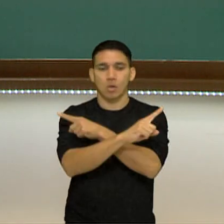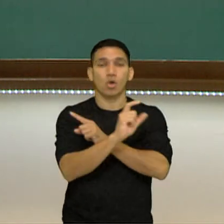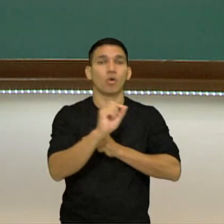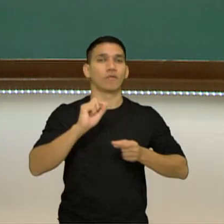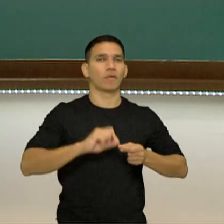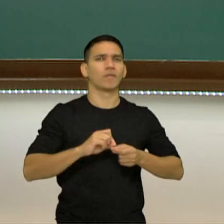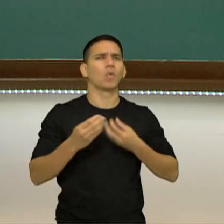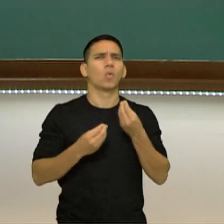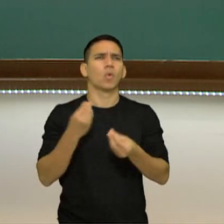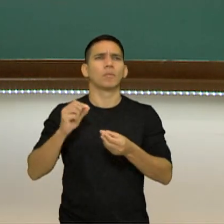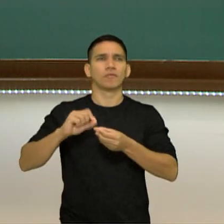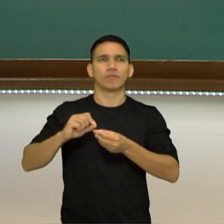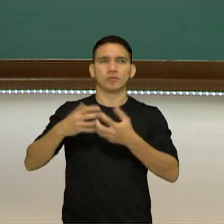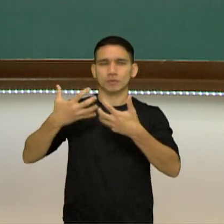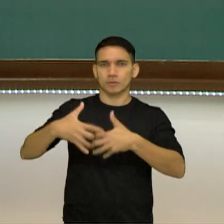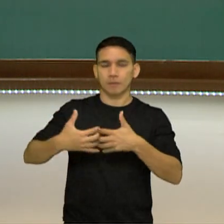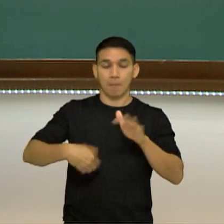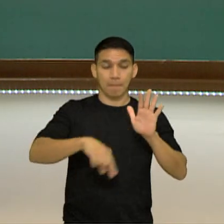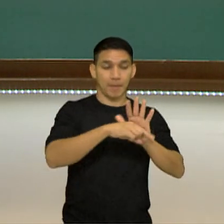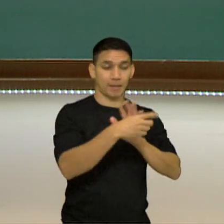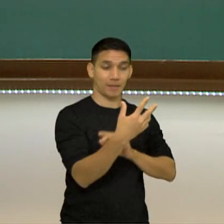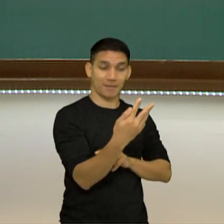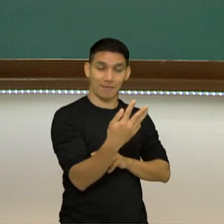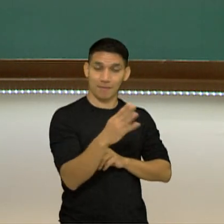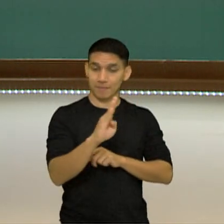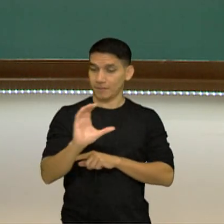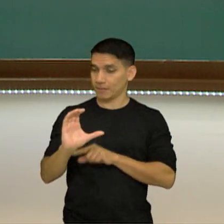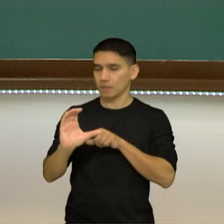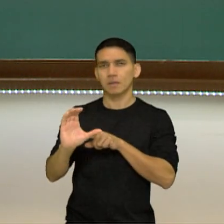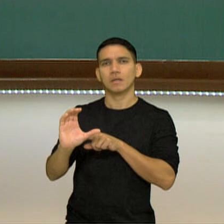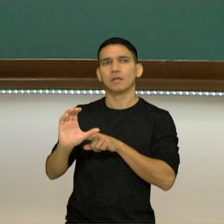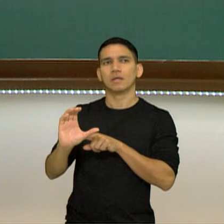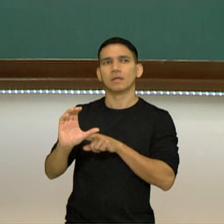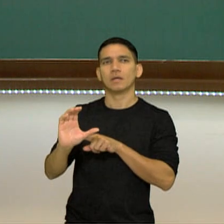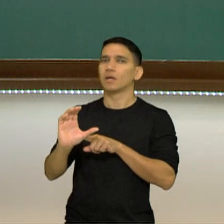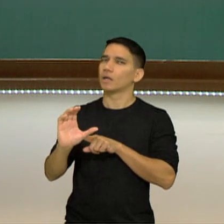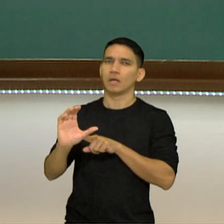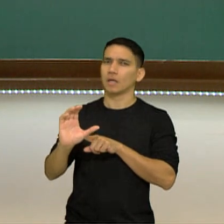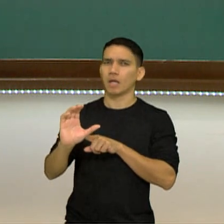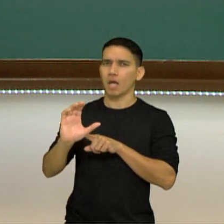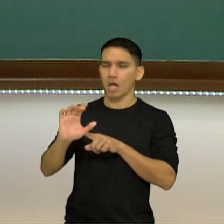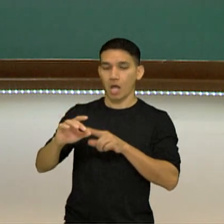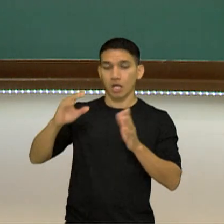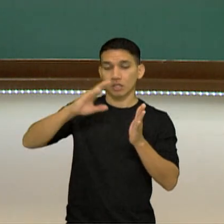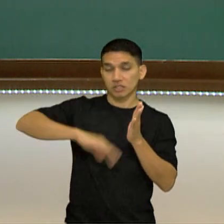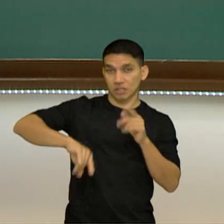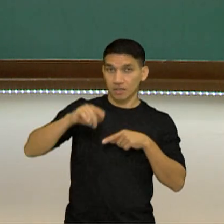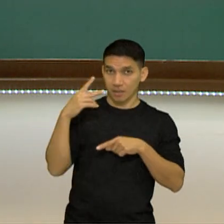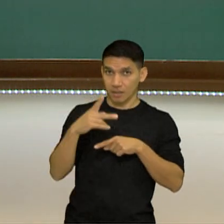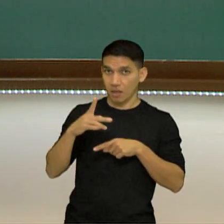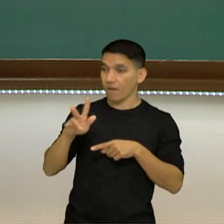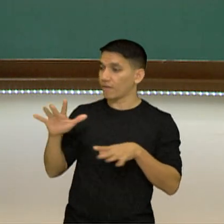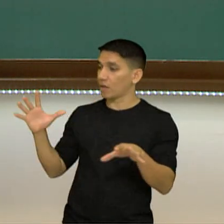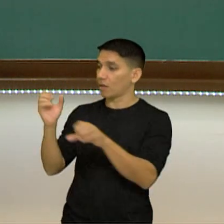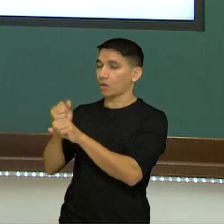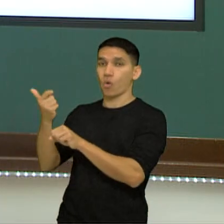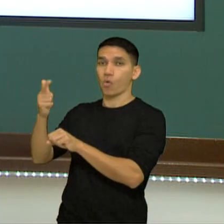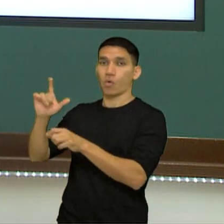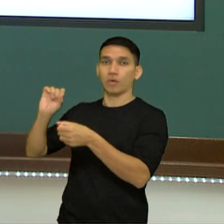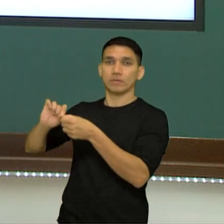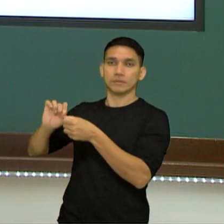e qual que é operação inversa - 13 BC e em vez de subtrair daqui eu vou só uma do outro lado